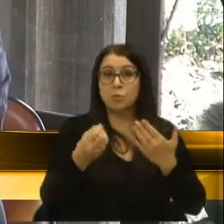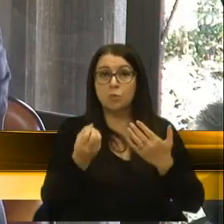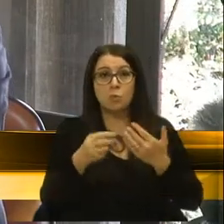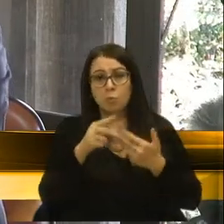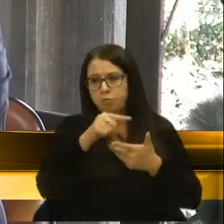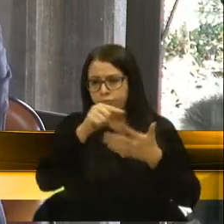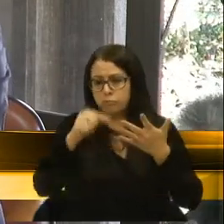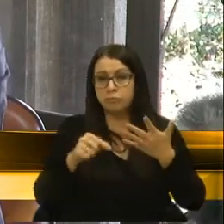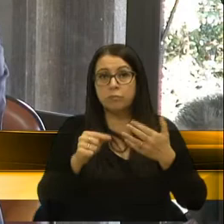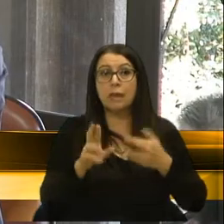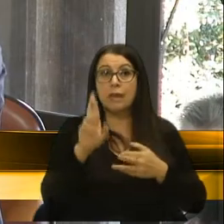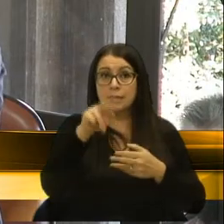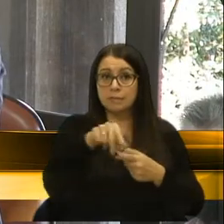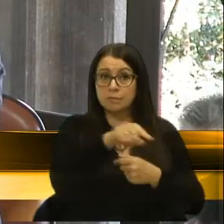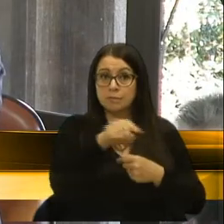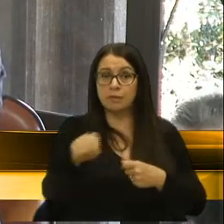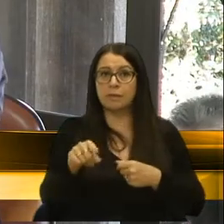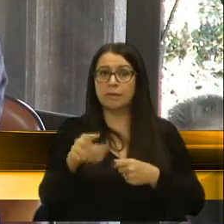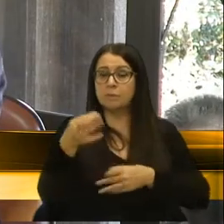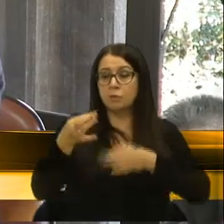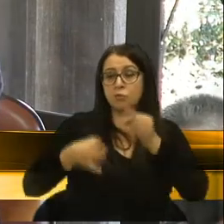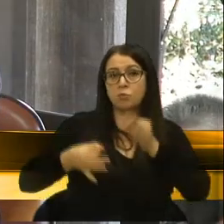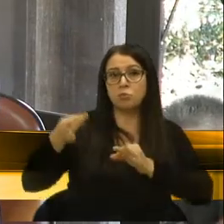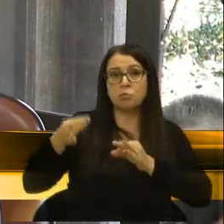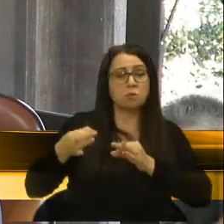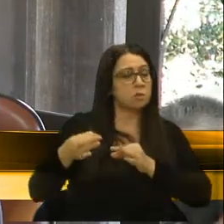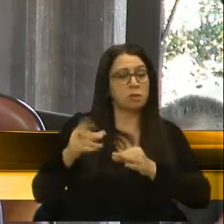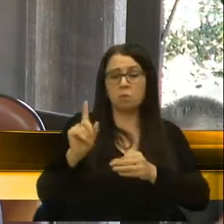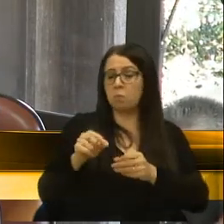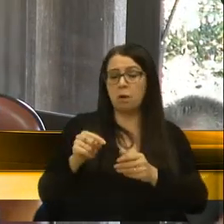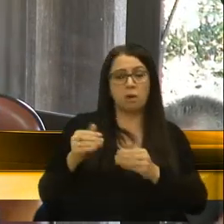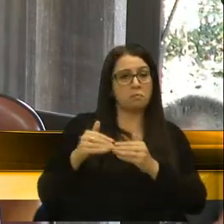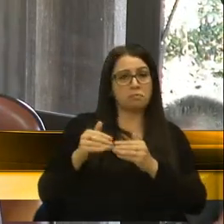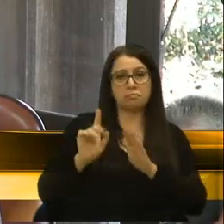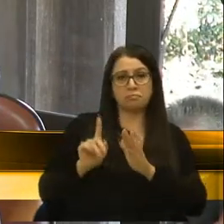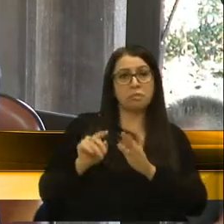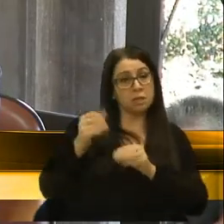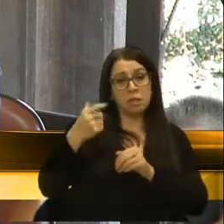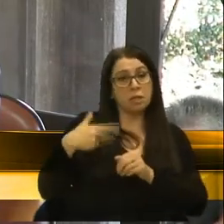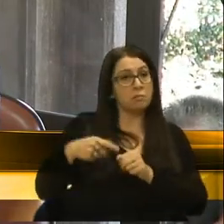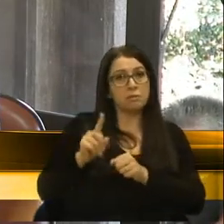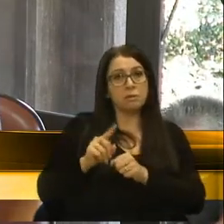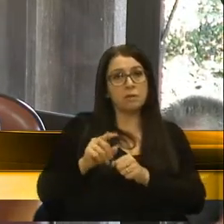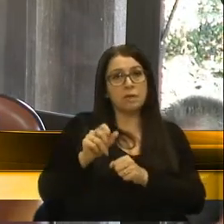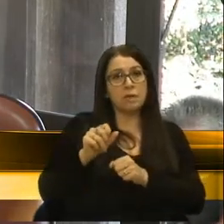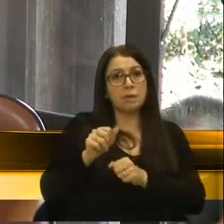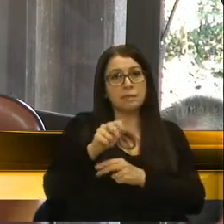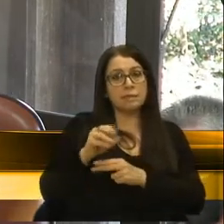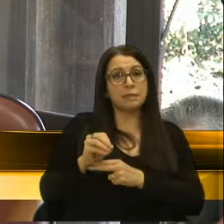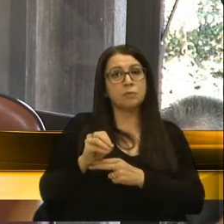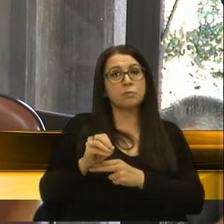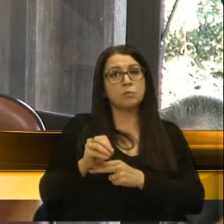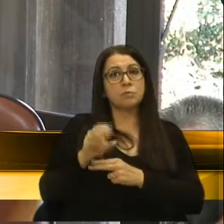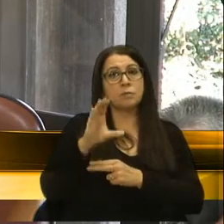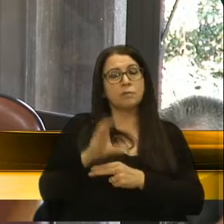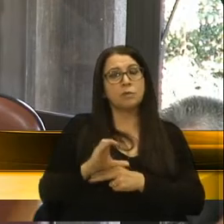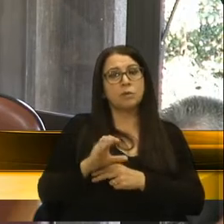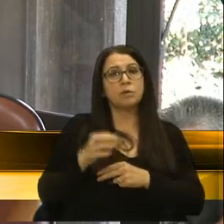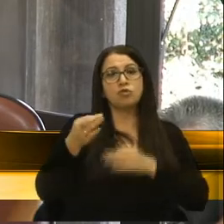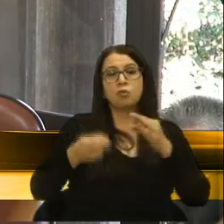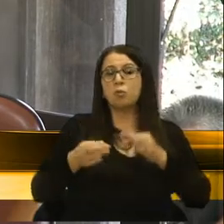congênere, razão pela qual deve ser julgada improcedente a ação civil pública. Ante o exposto,